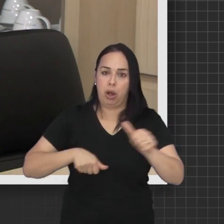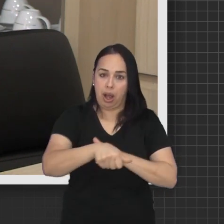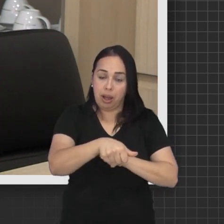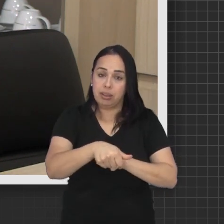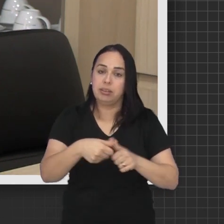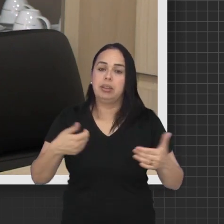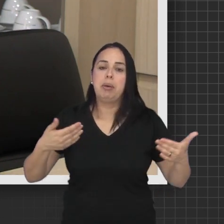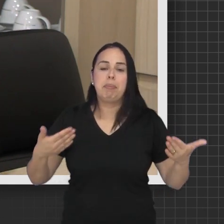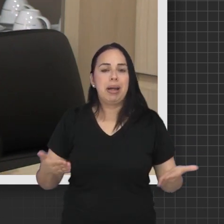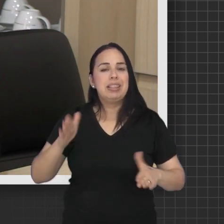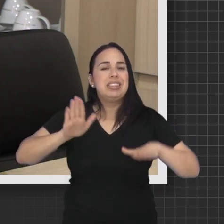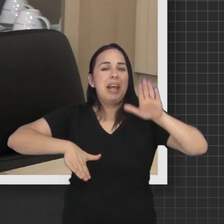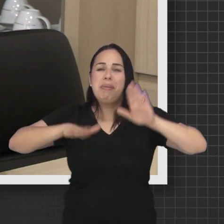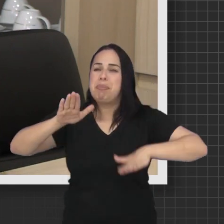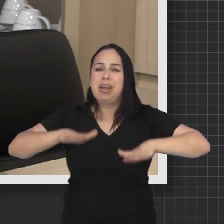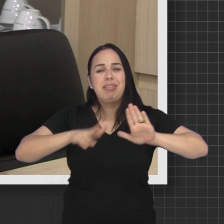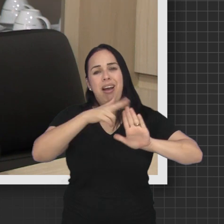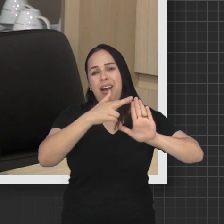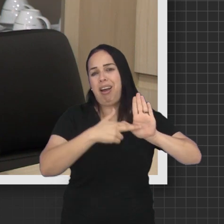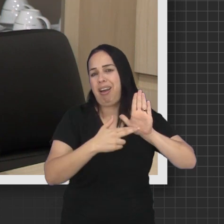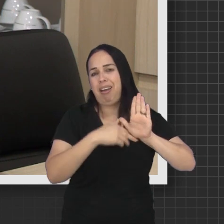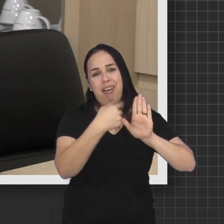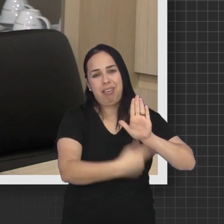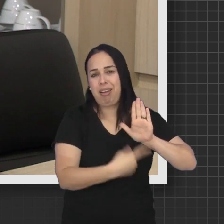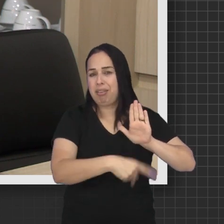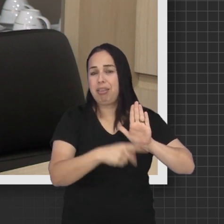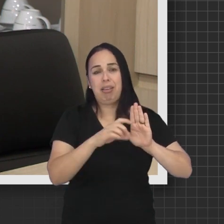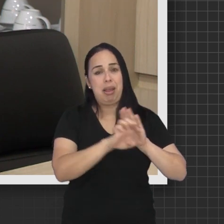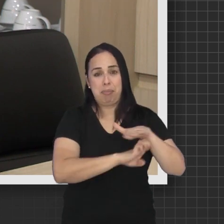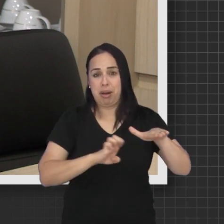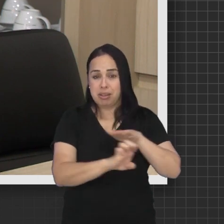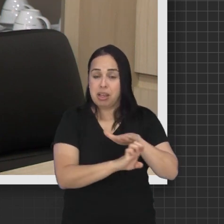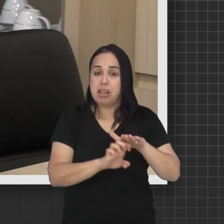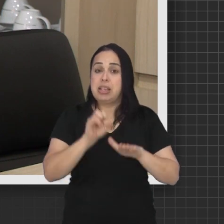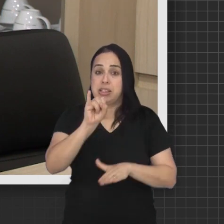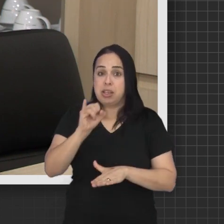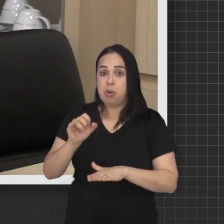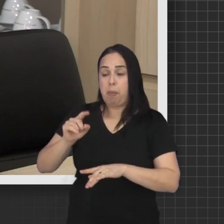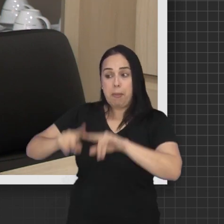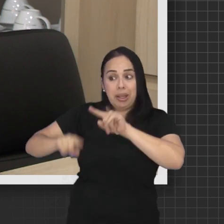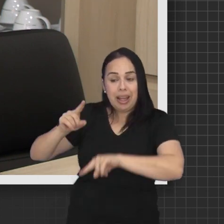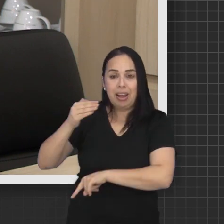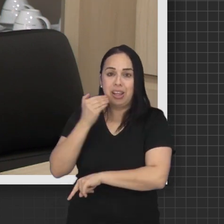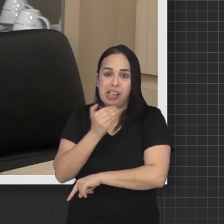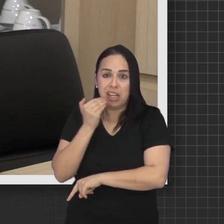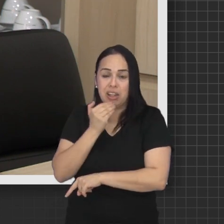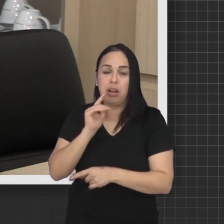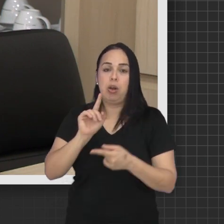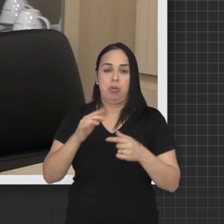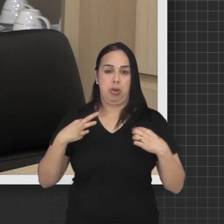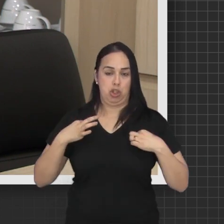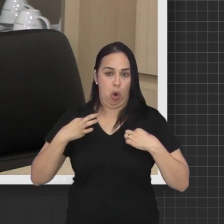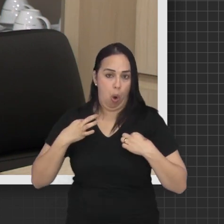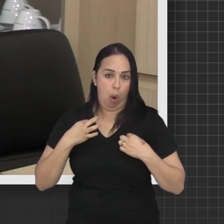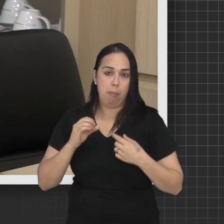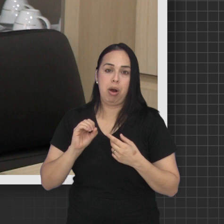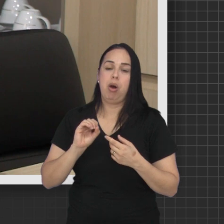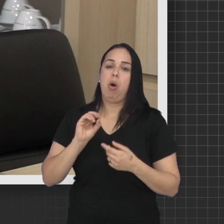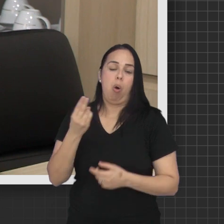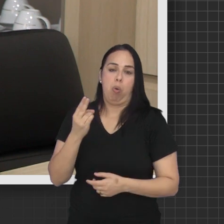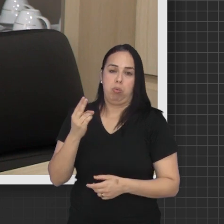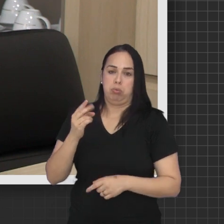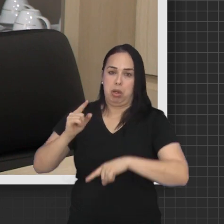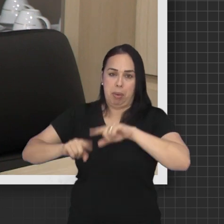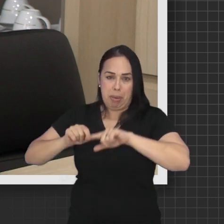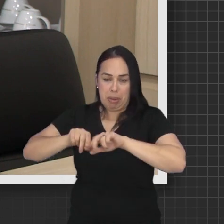trocar por um produto a maior. Mas depende muito da política interna. Então, se o produto apresentou algum defeito, quando a gente está falando de roupa